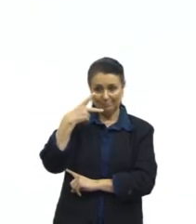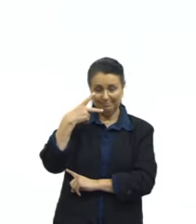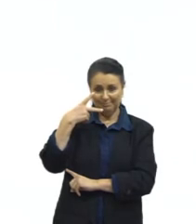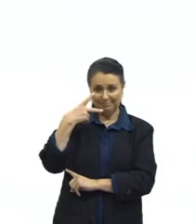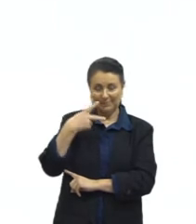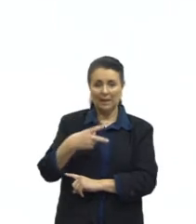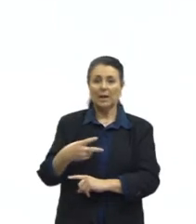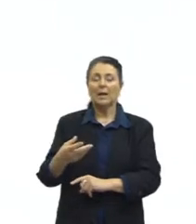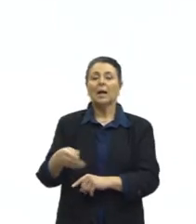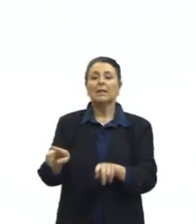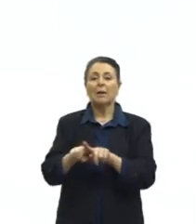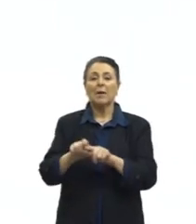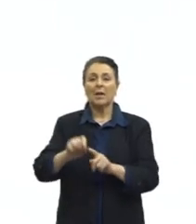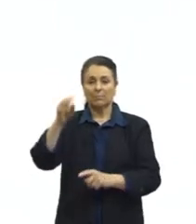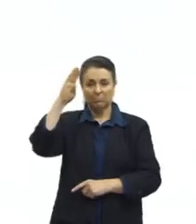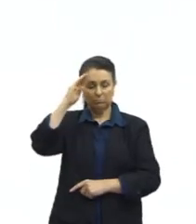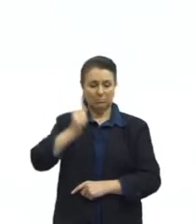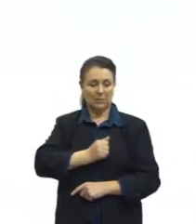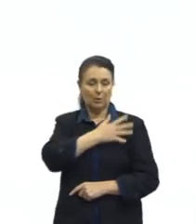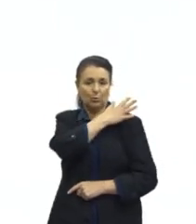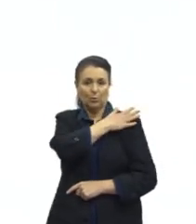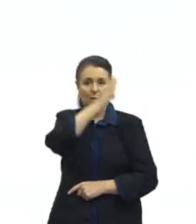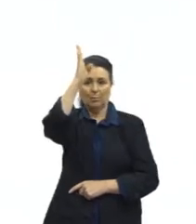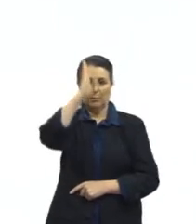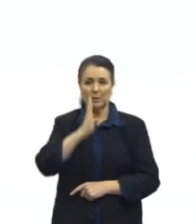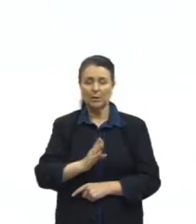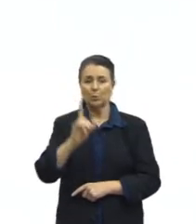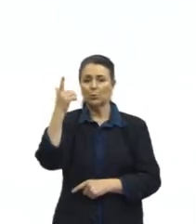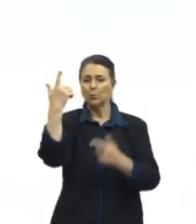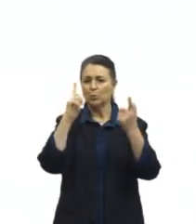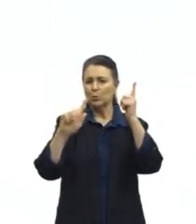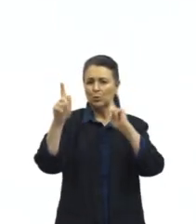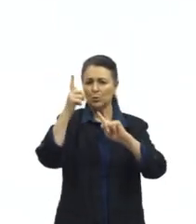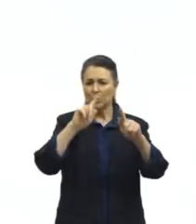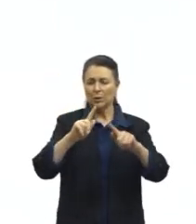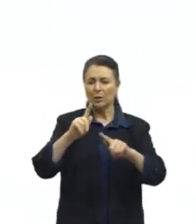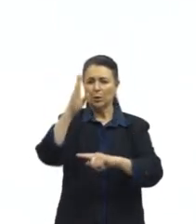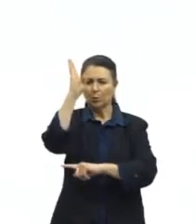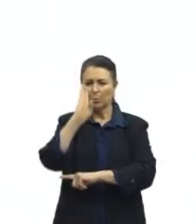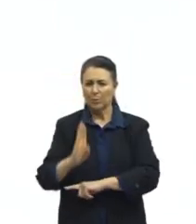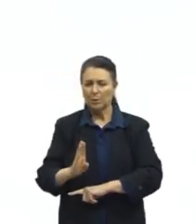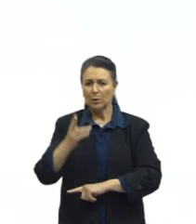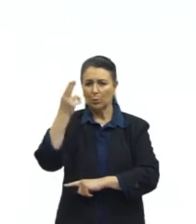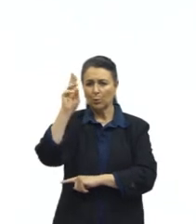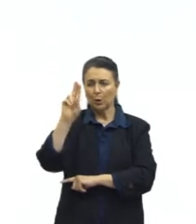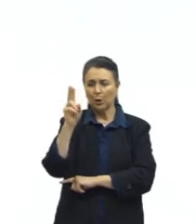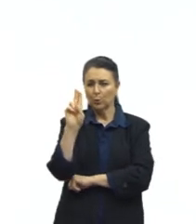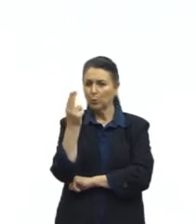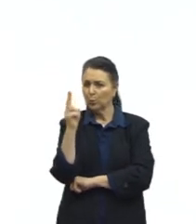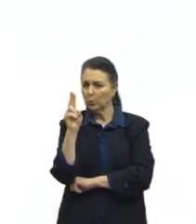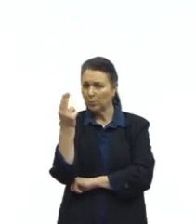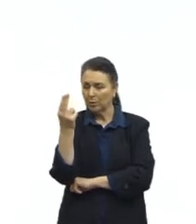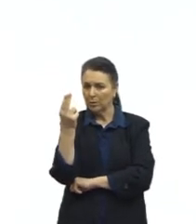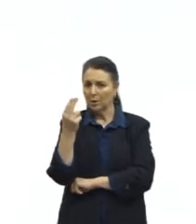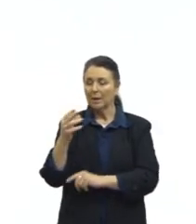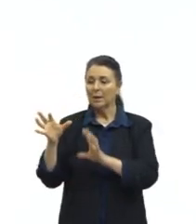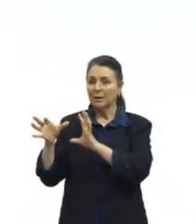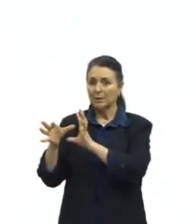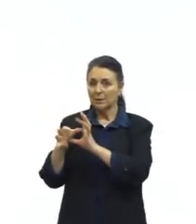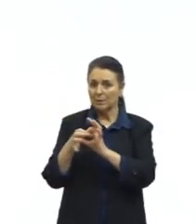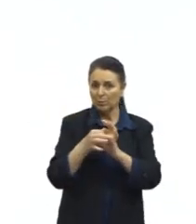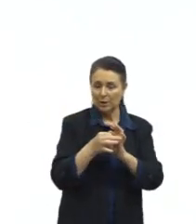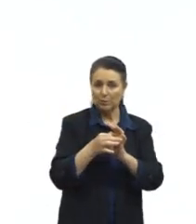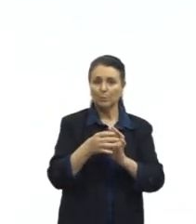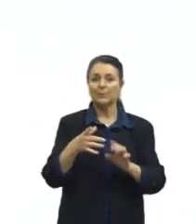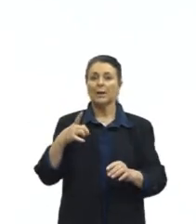né as ditaduras no Brasil no Chile na Argentina e no Uruguai tão Nesse contexto da Guerra Fria em que a cia veio aqui